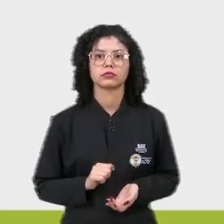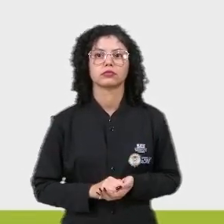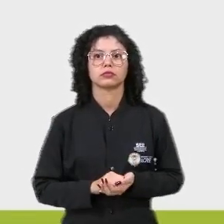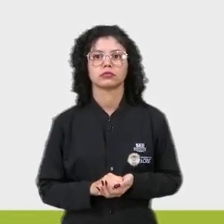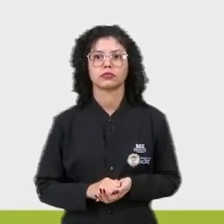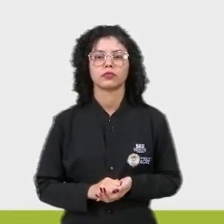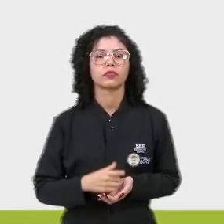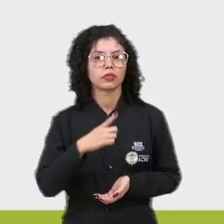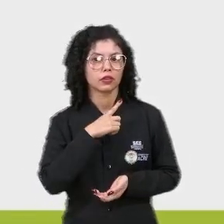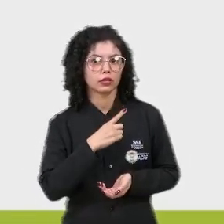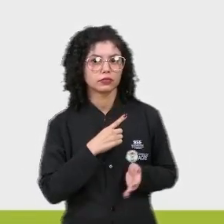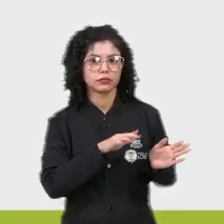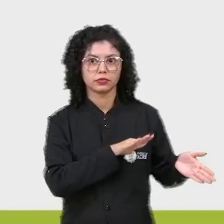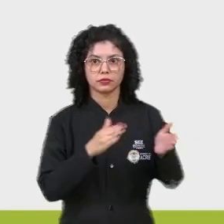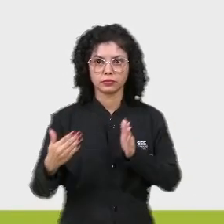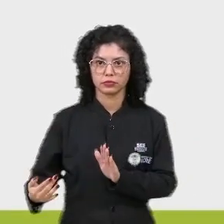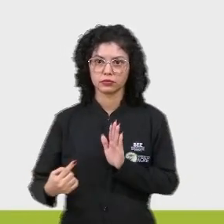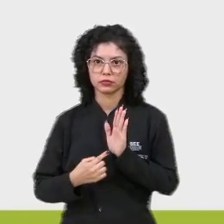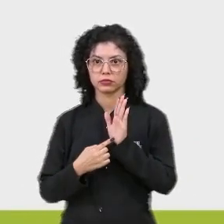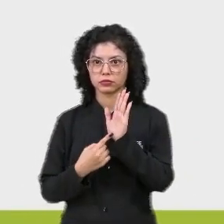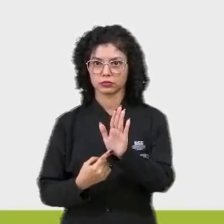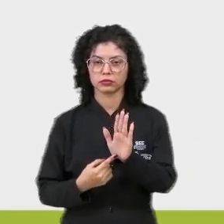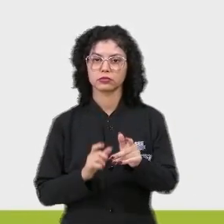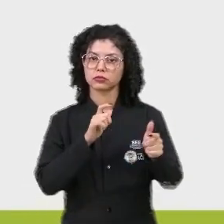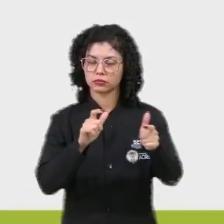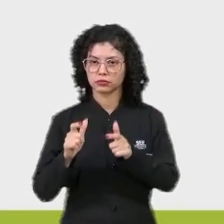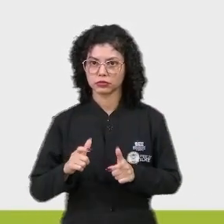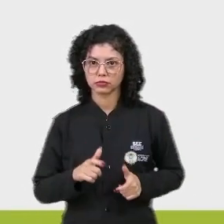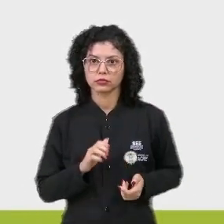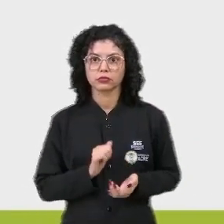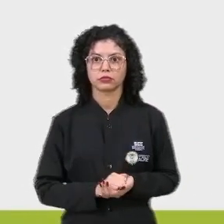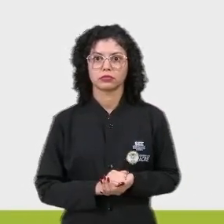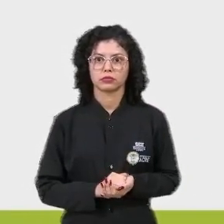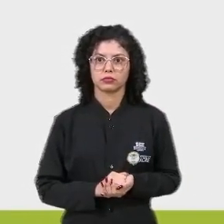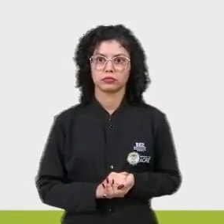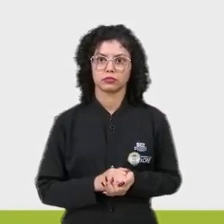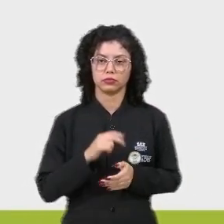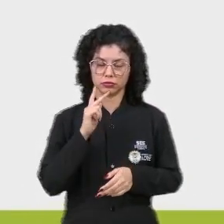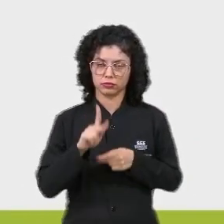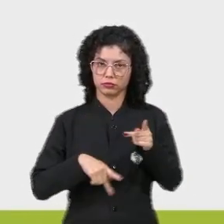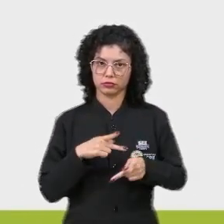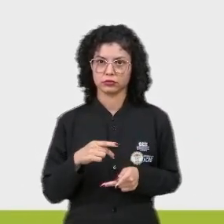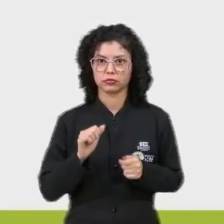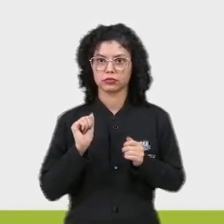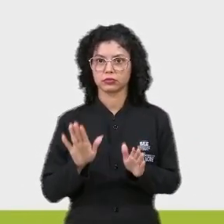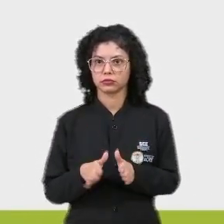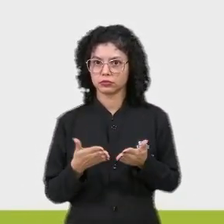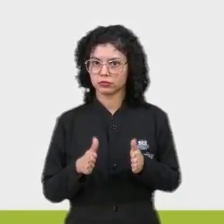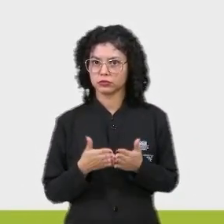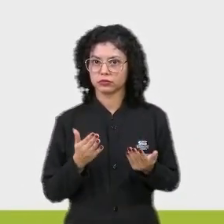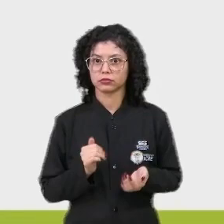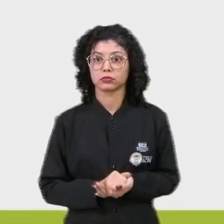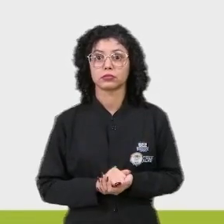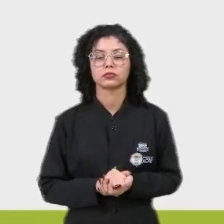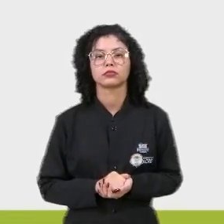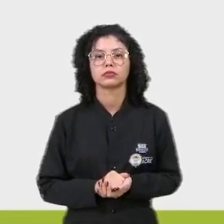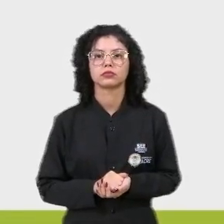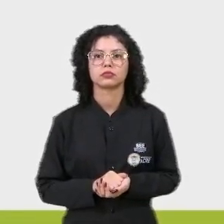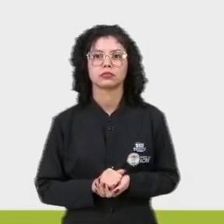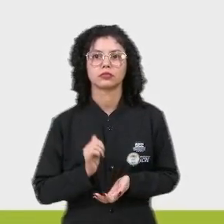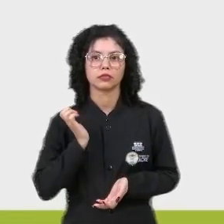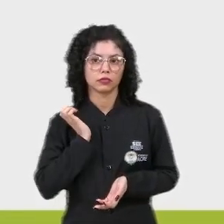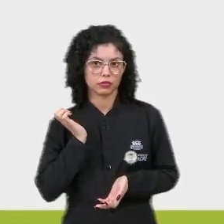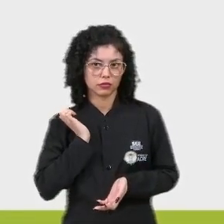opor a partir do advérbio de lugar o espaço da população pobre e o espaço da